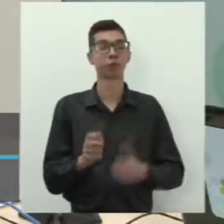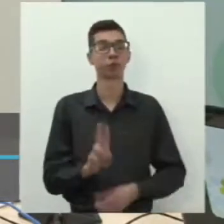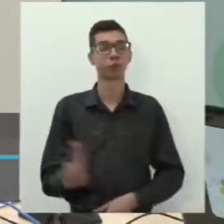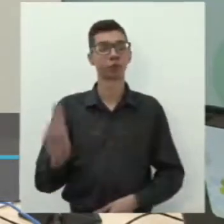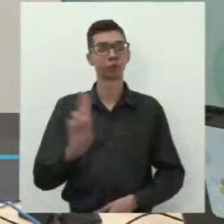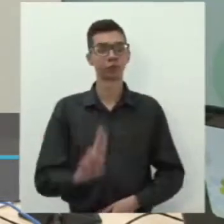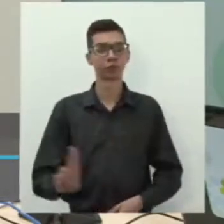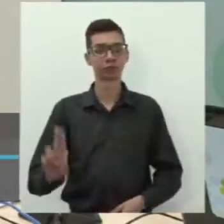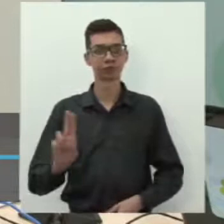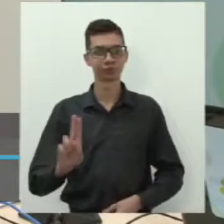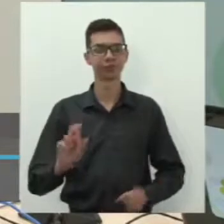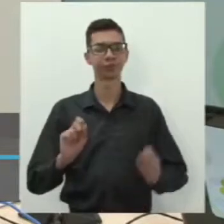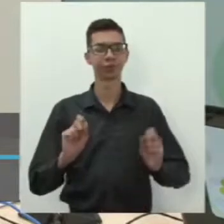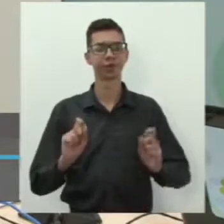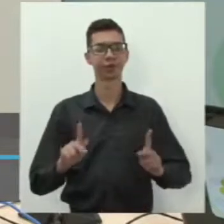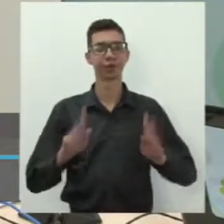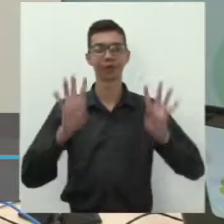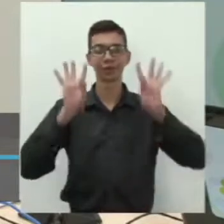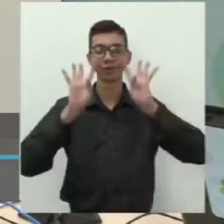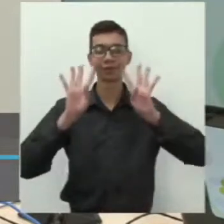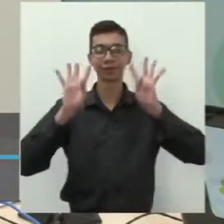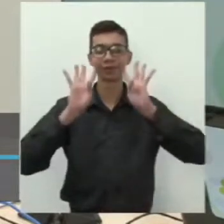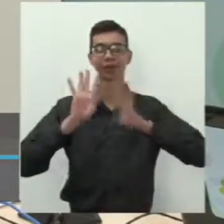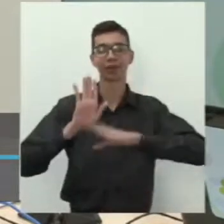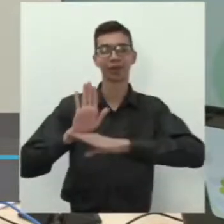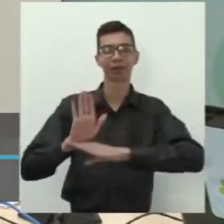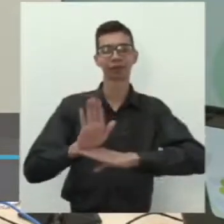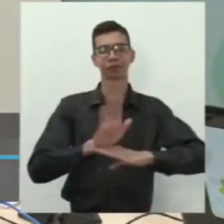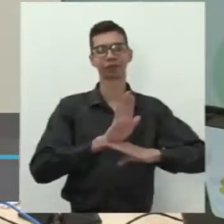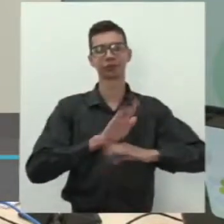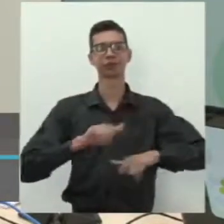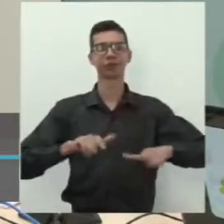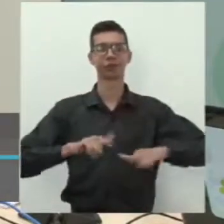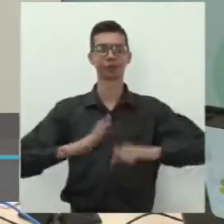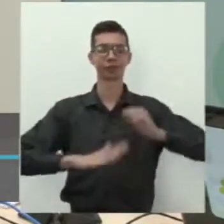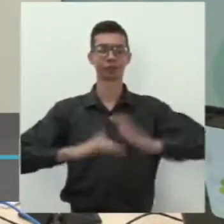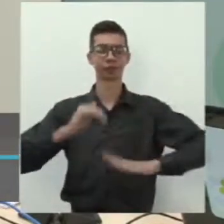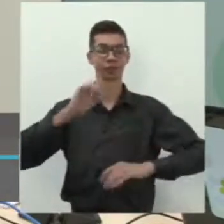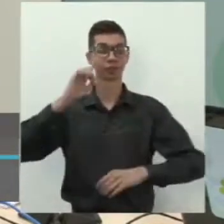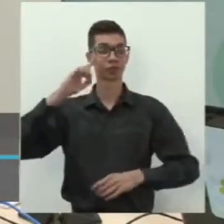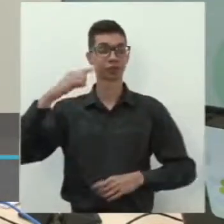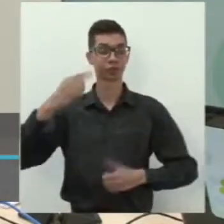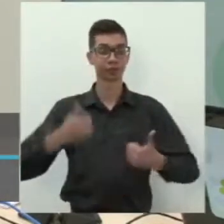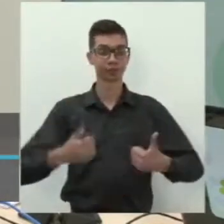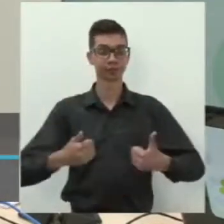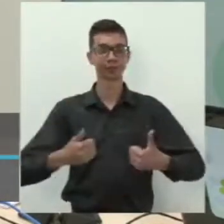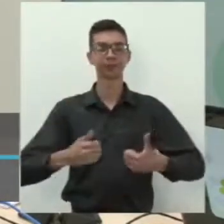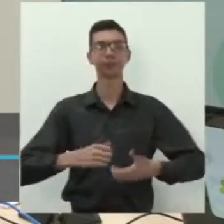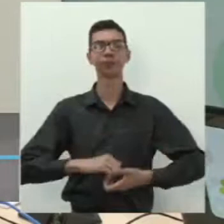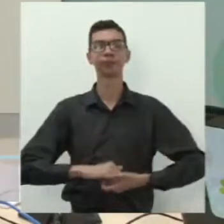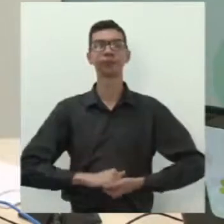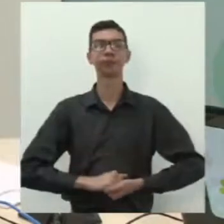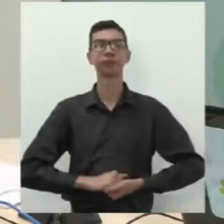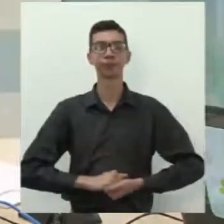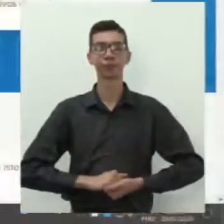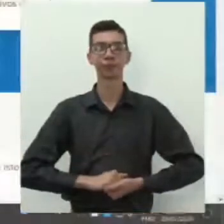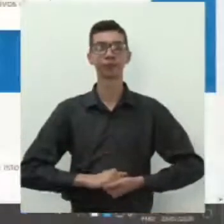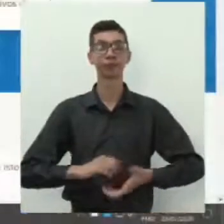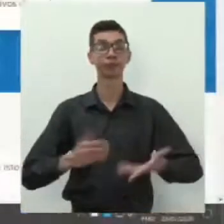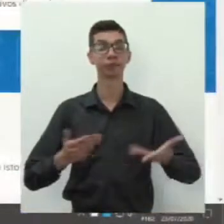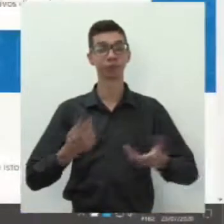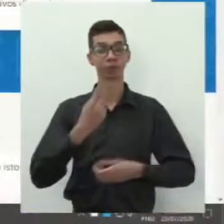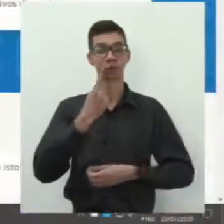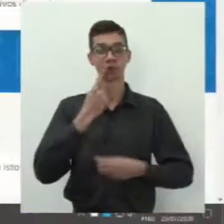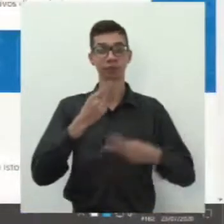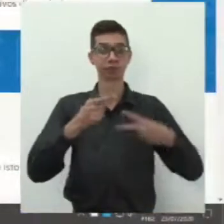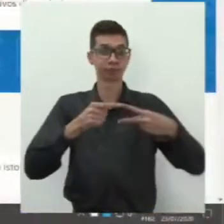tá? São recursos muito legais aí que ajudam a gente no nosso trabalho do dia a dia, tá bom? Então, ó, só clicar aqui num desses dois.